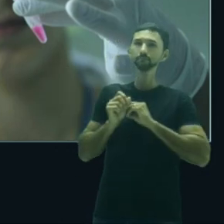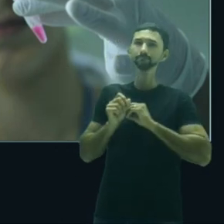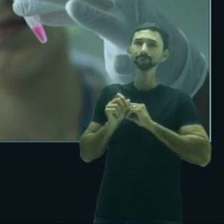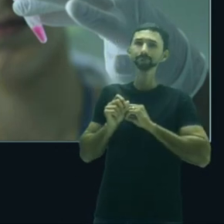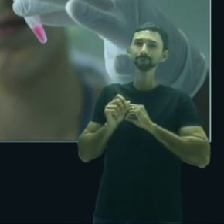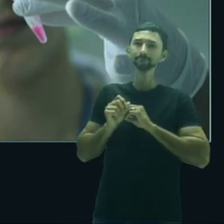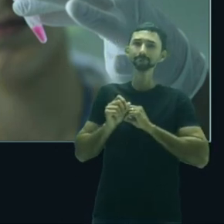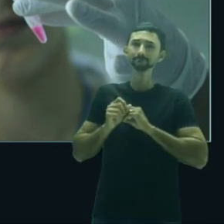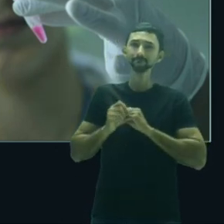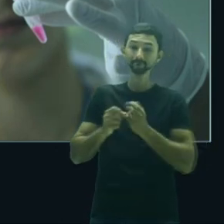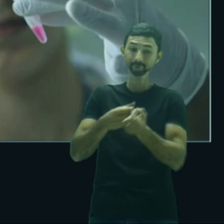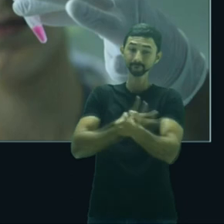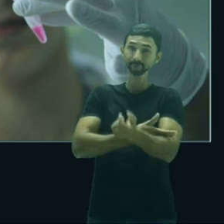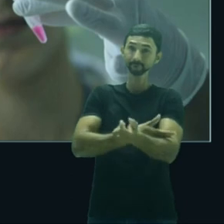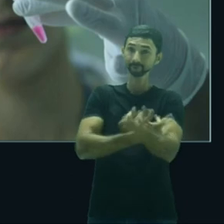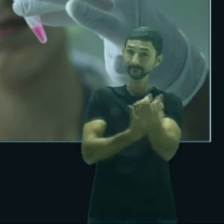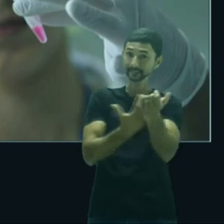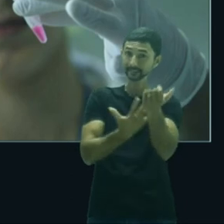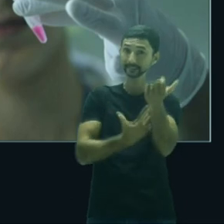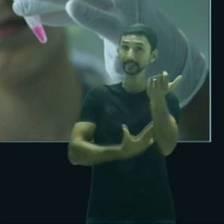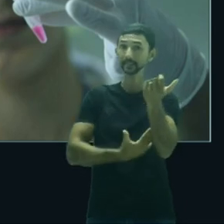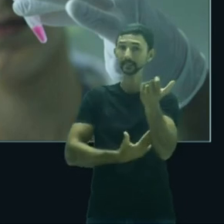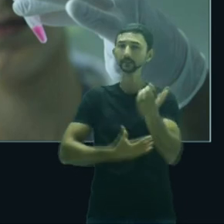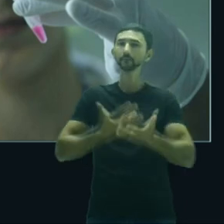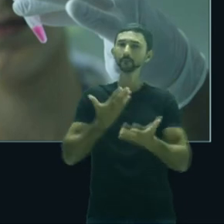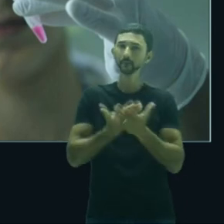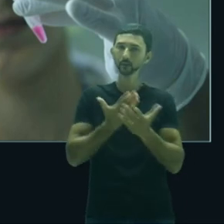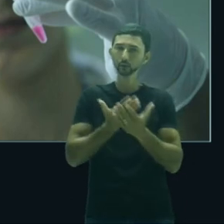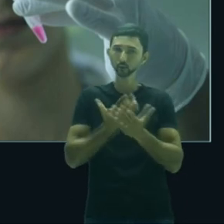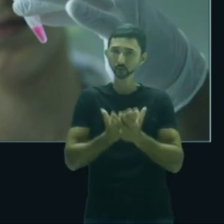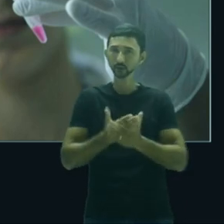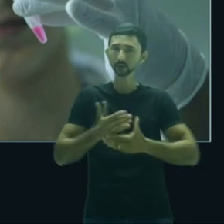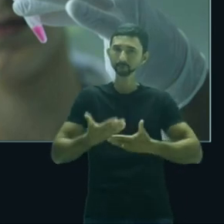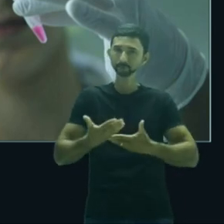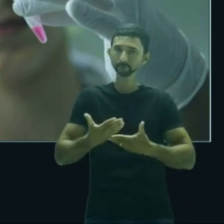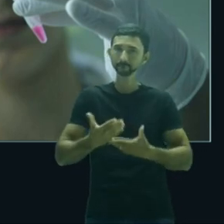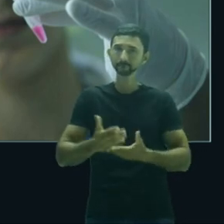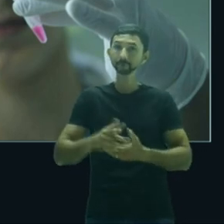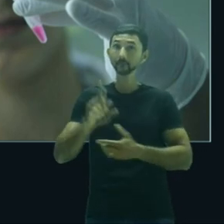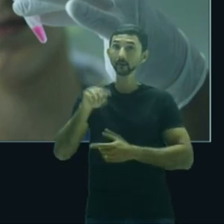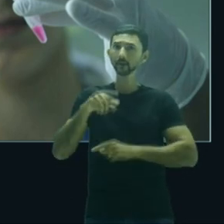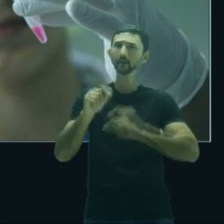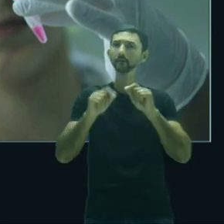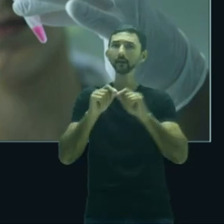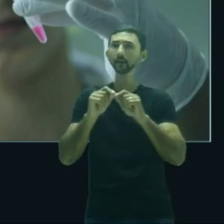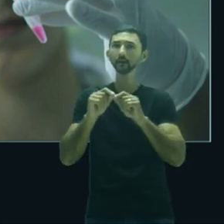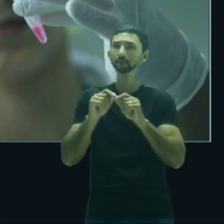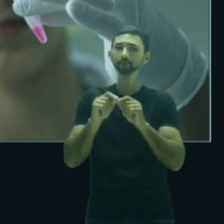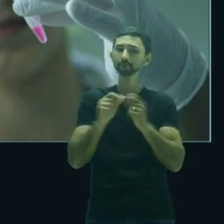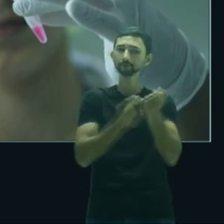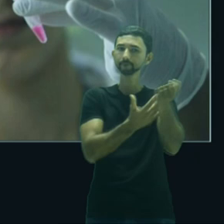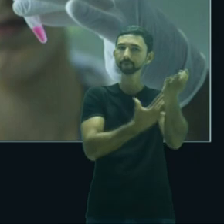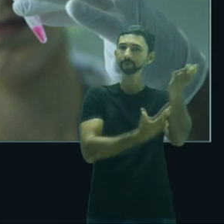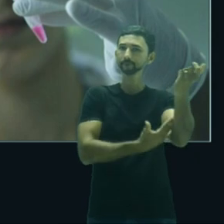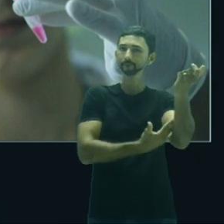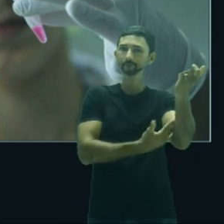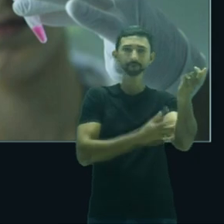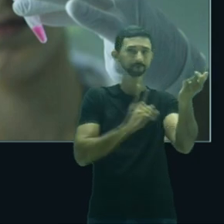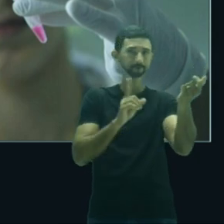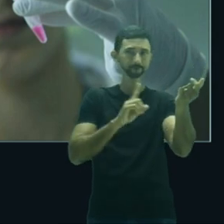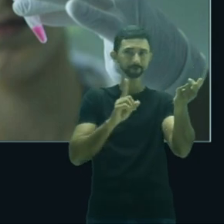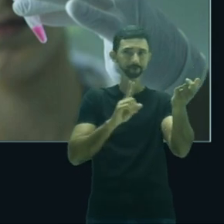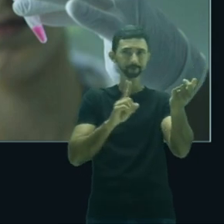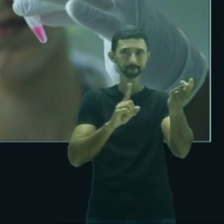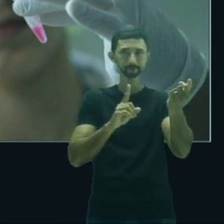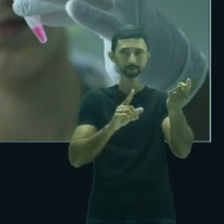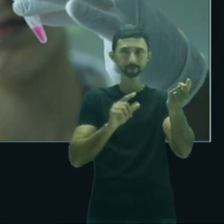teu sangue. Ah, nós vamos ver no estudo de hereditariedade, né, que na verdade não está no sangue, tá?